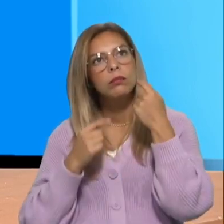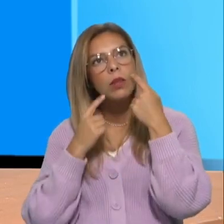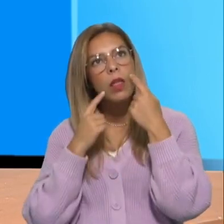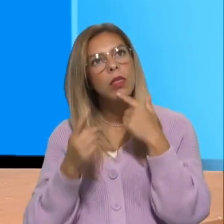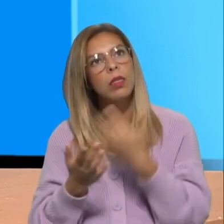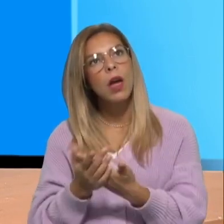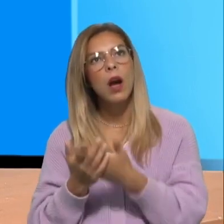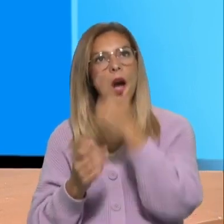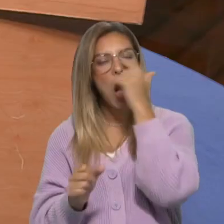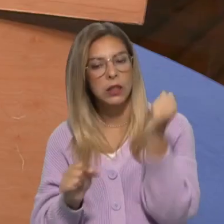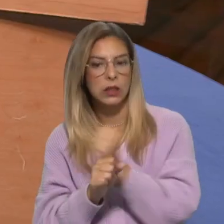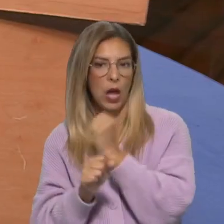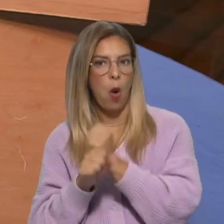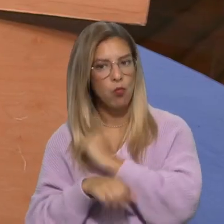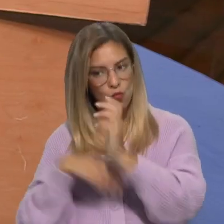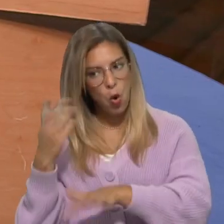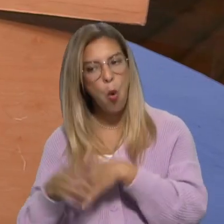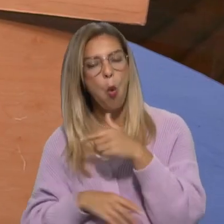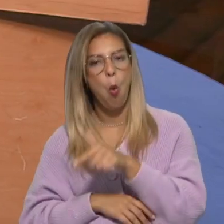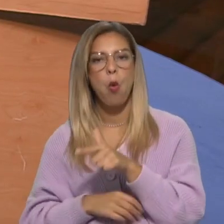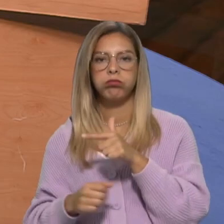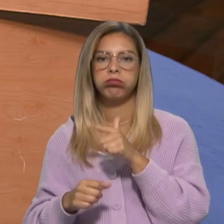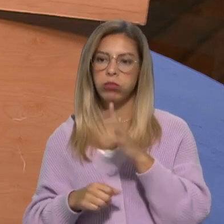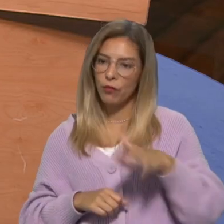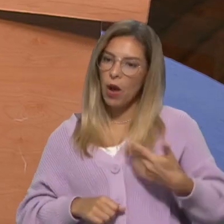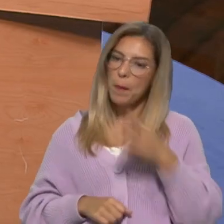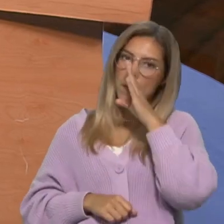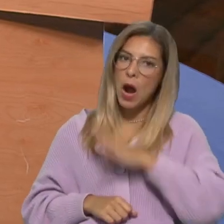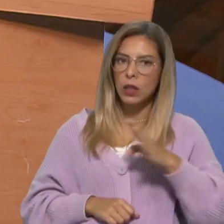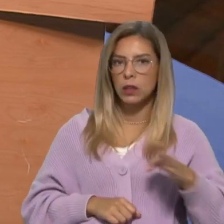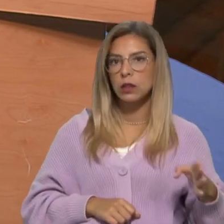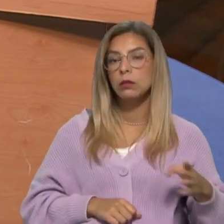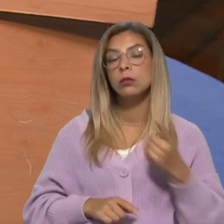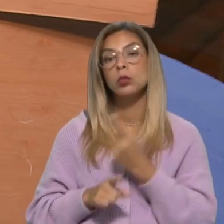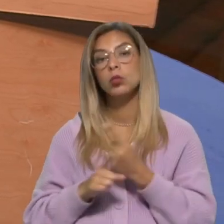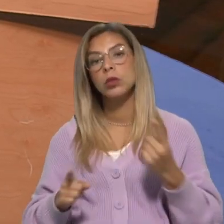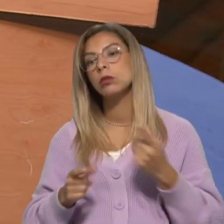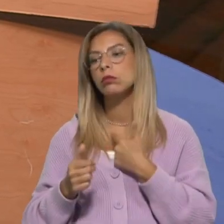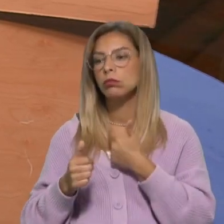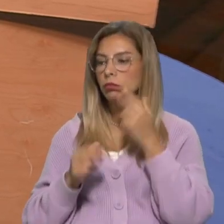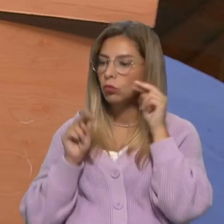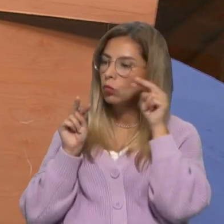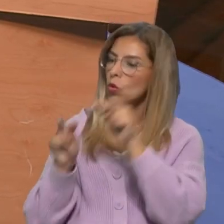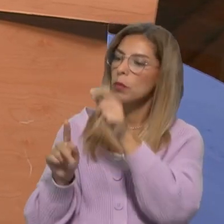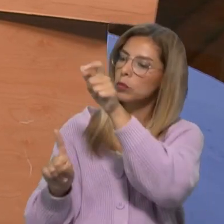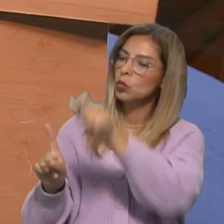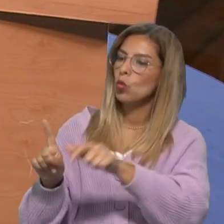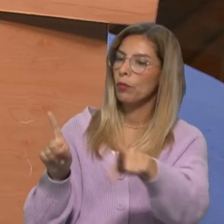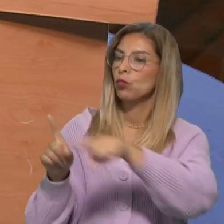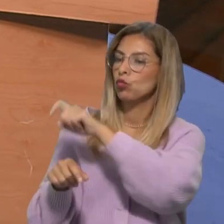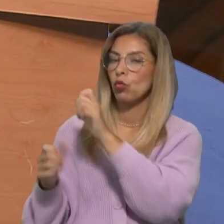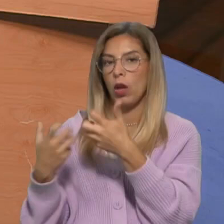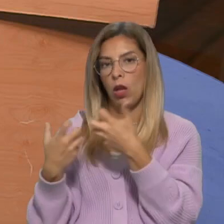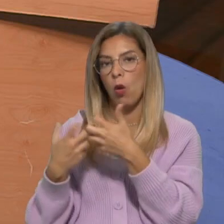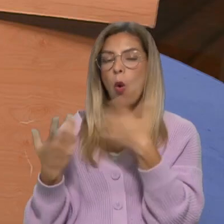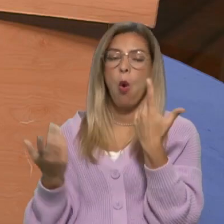à ação. E por isso Este Outro junta a ideia de continuar a olhar a pessoa refugiada ou o imigrante